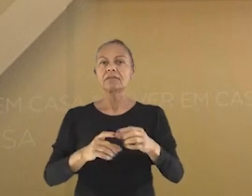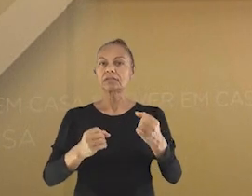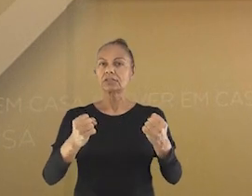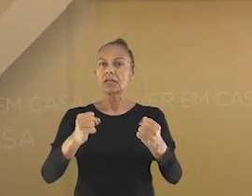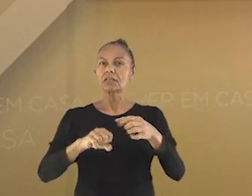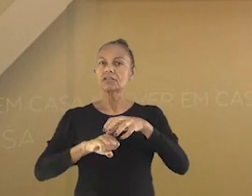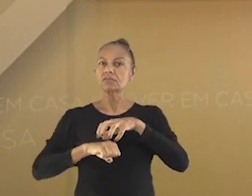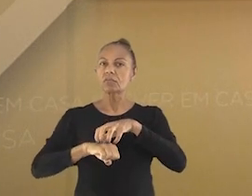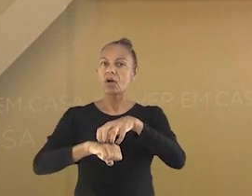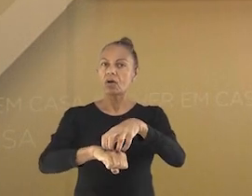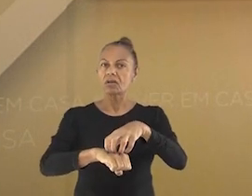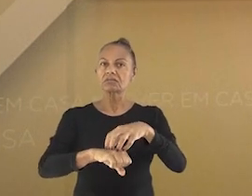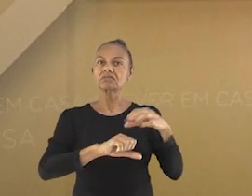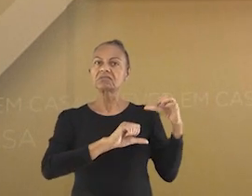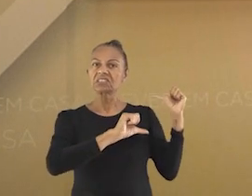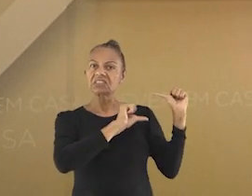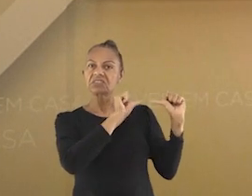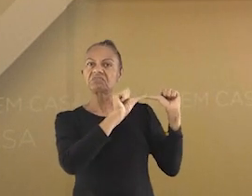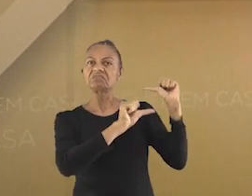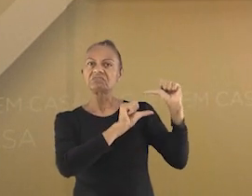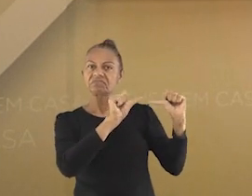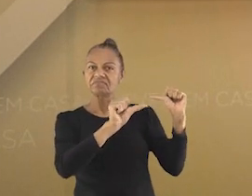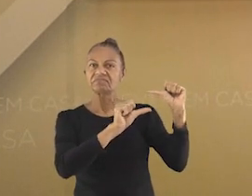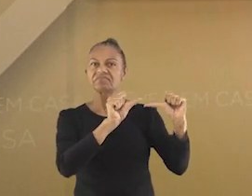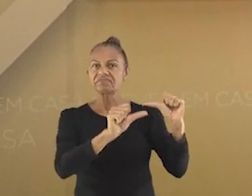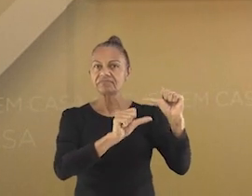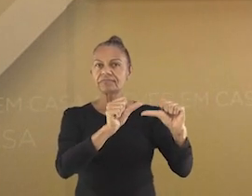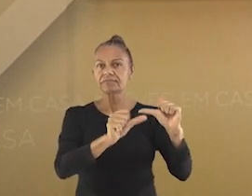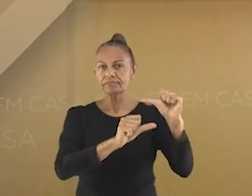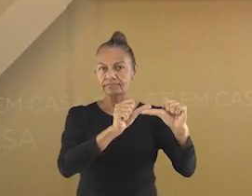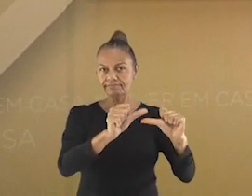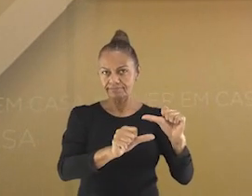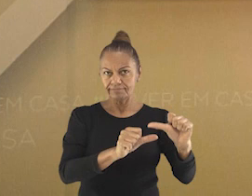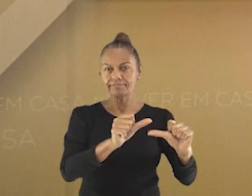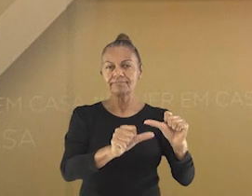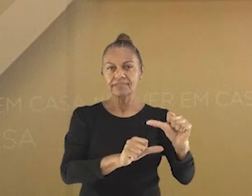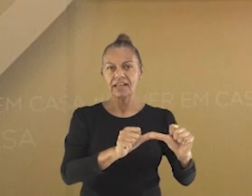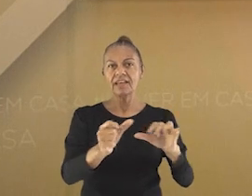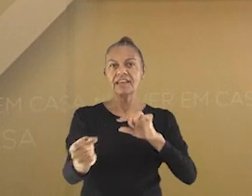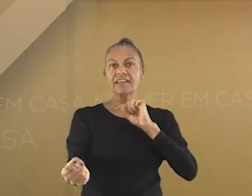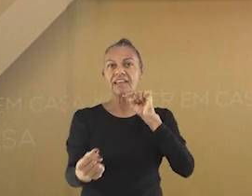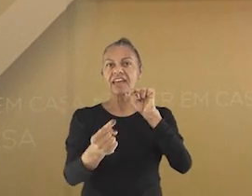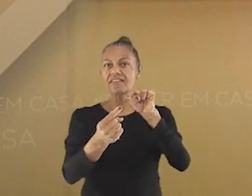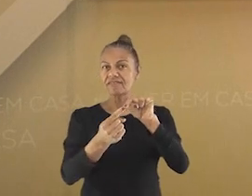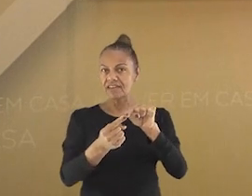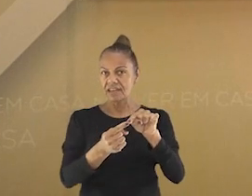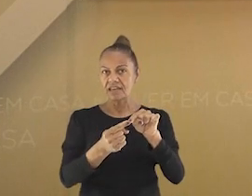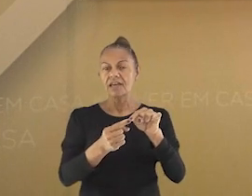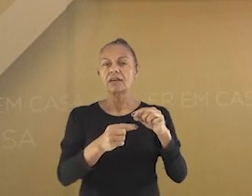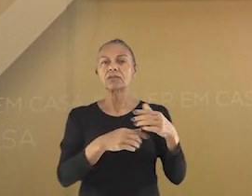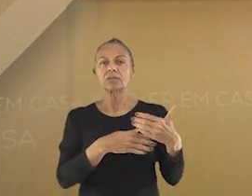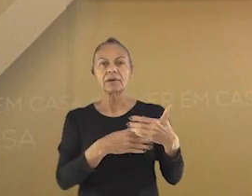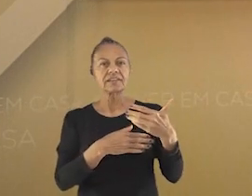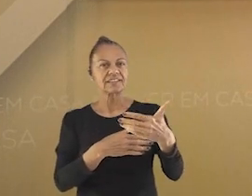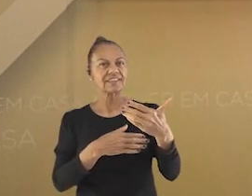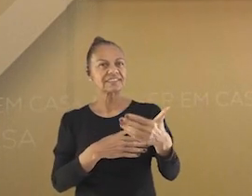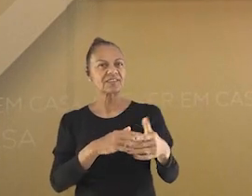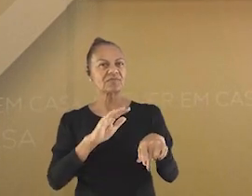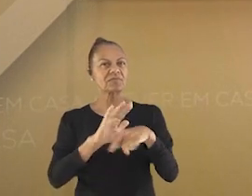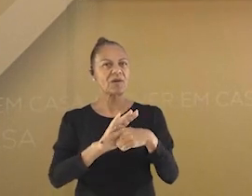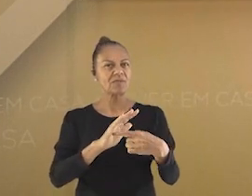que passaram por diversas transformações ao longo do tempo e eles fazem parte do processo